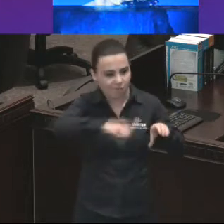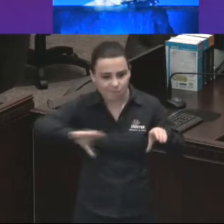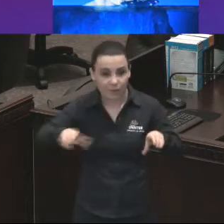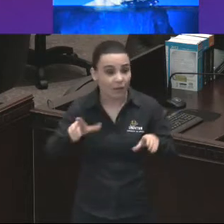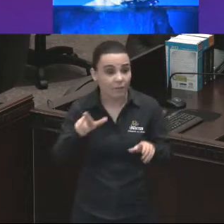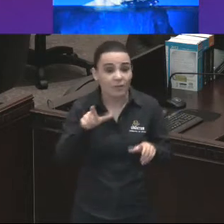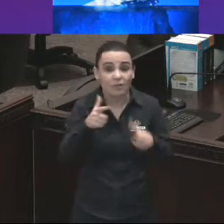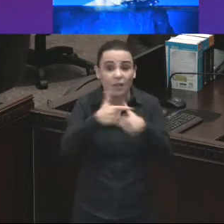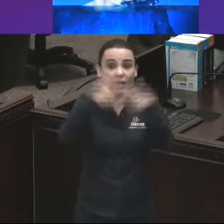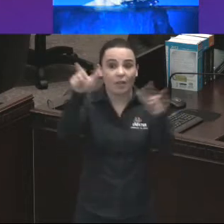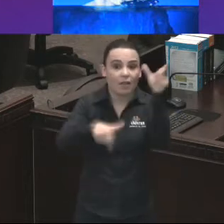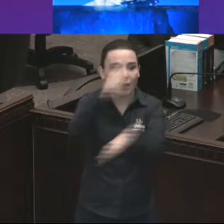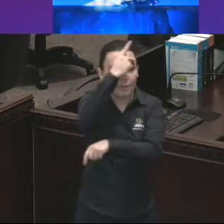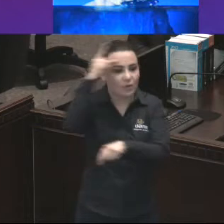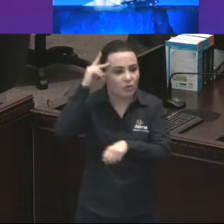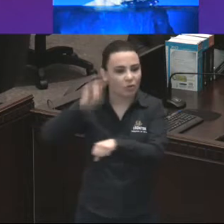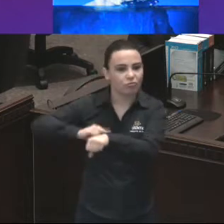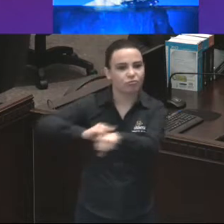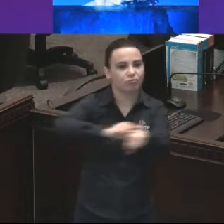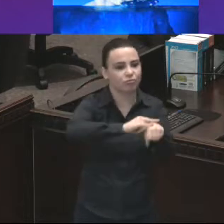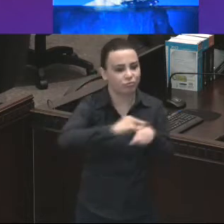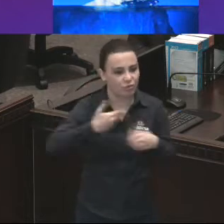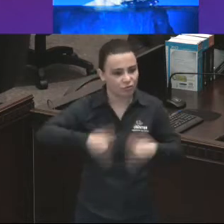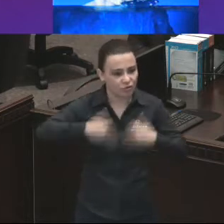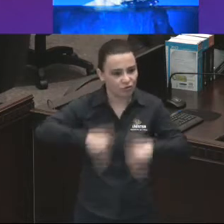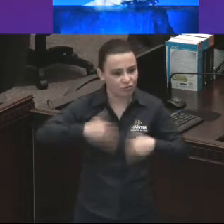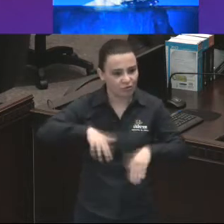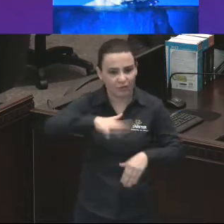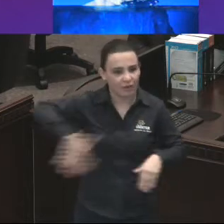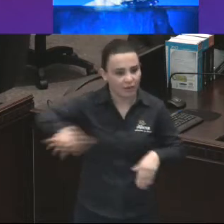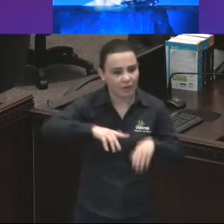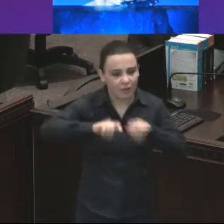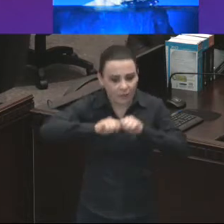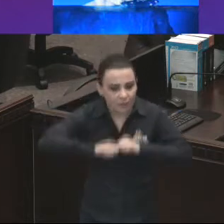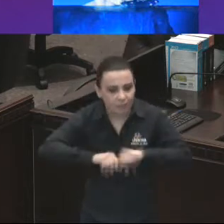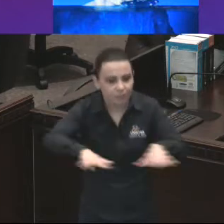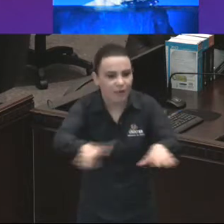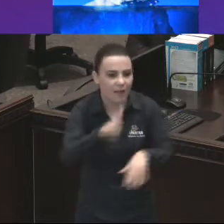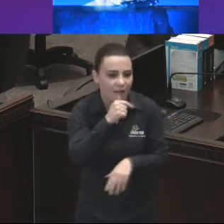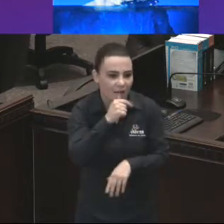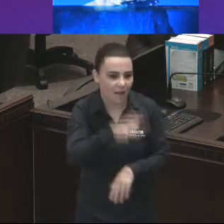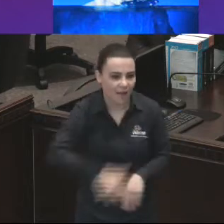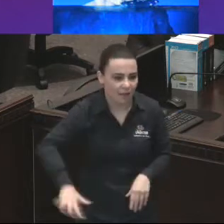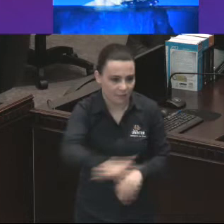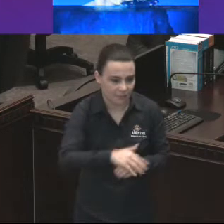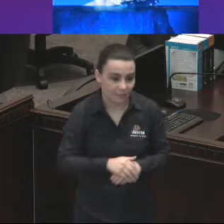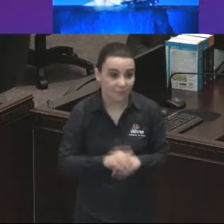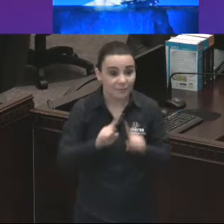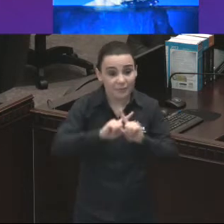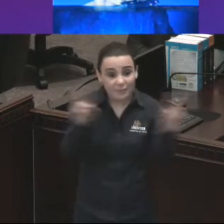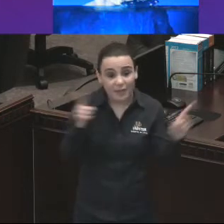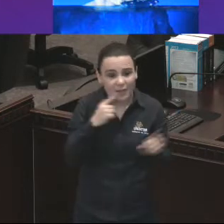com o fármaco em si. Até agora, nós não conseguimos avaliar o impacto ambiental